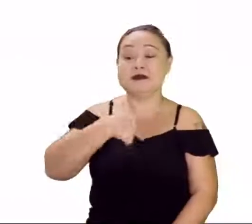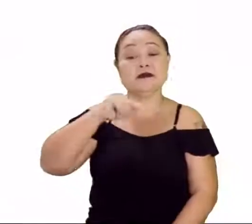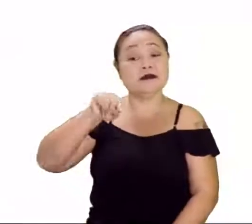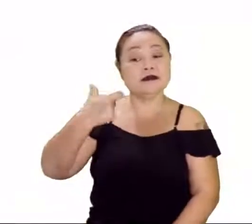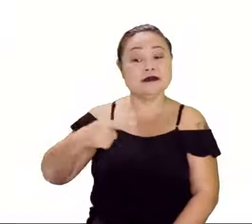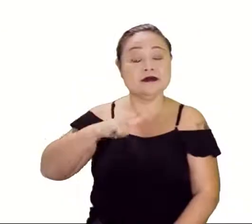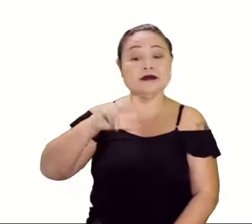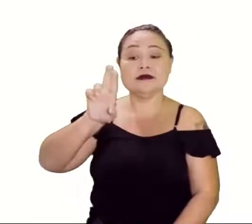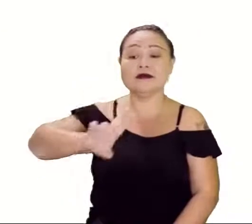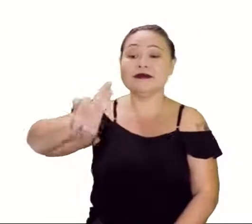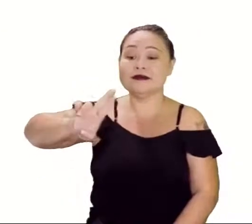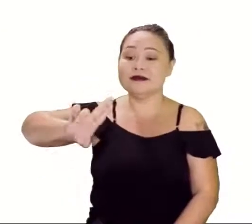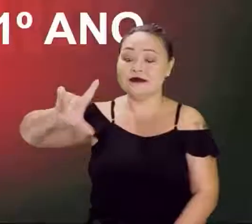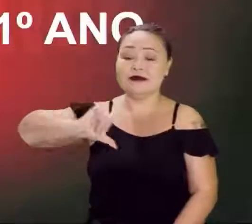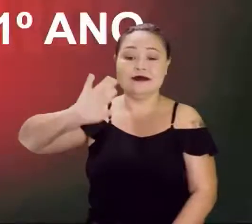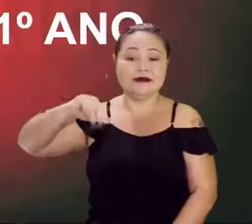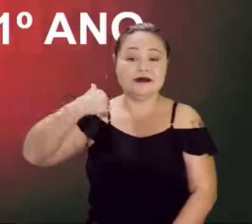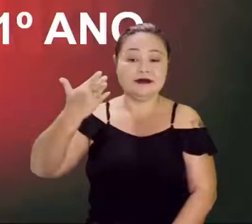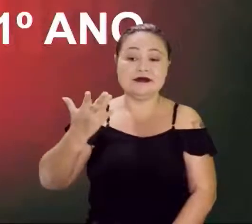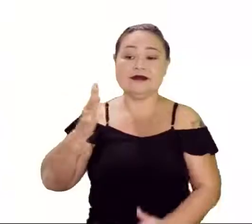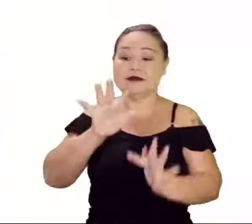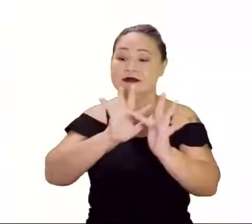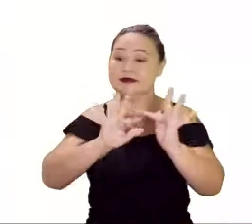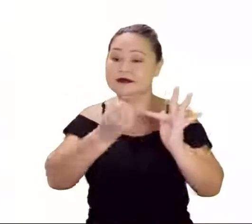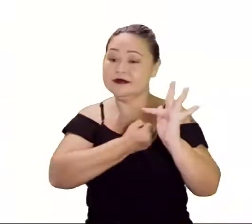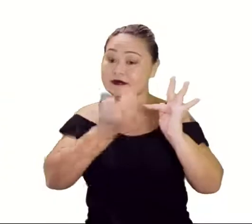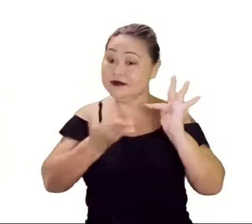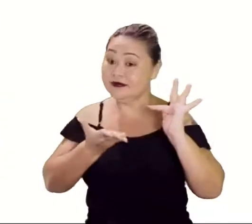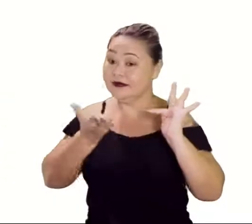gente viu as aplicações da função